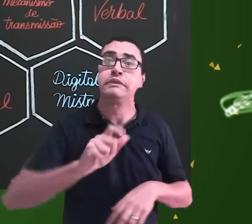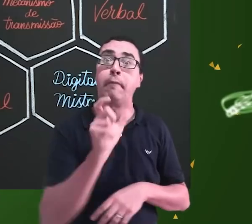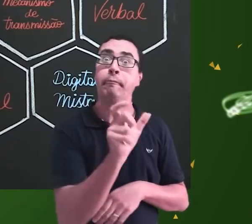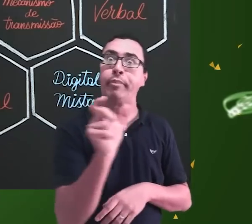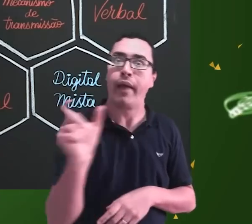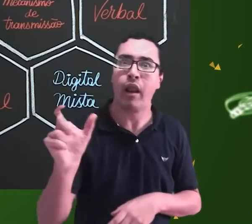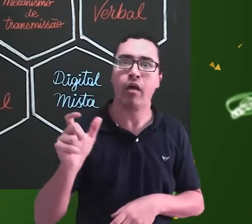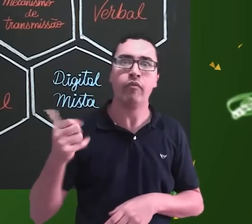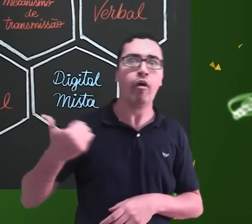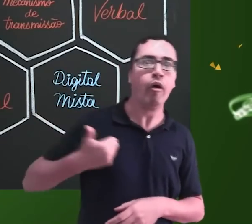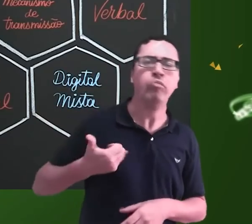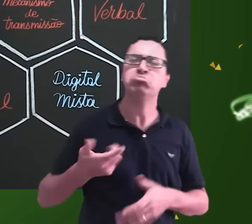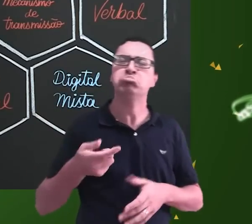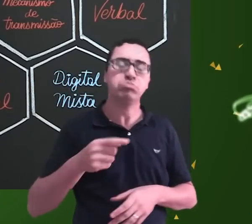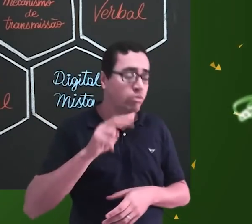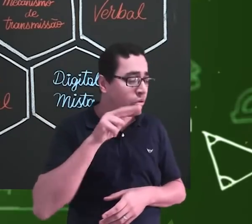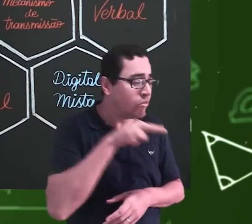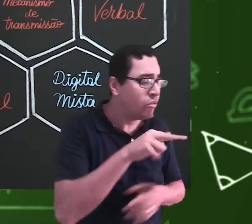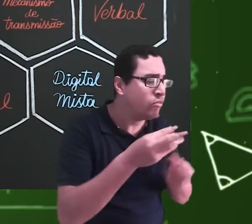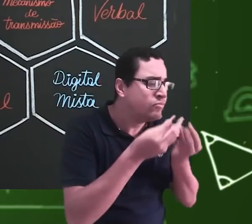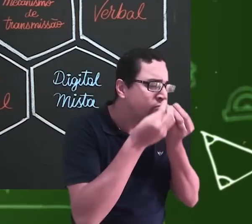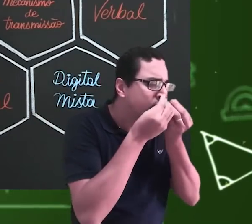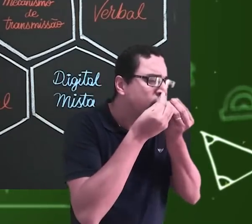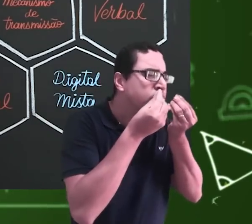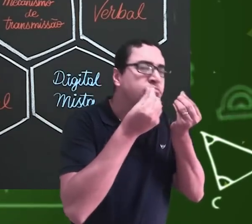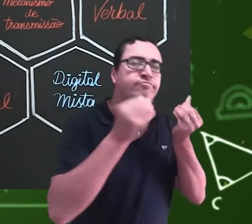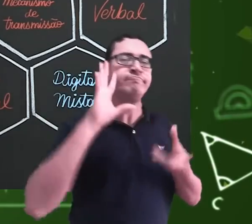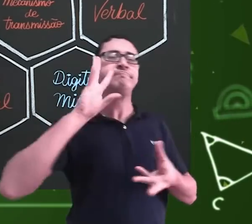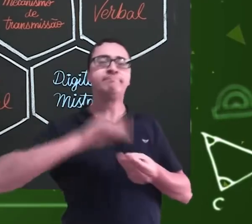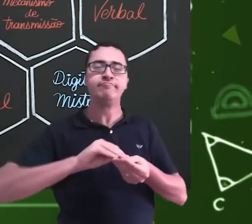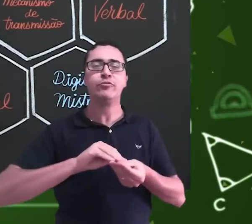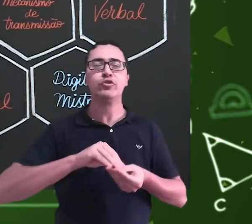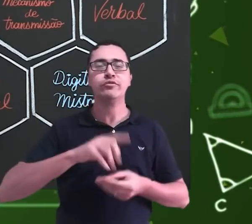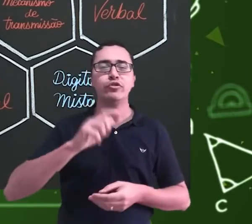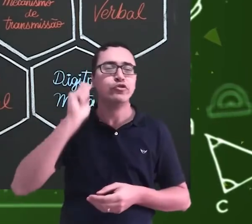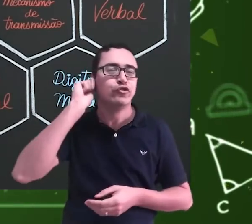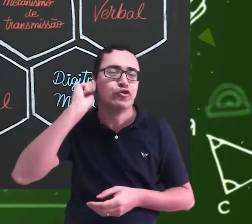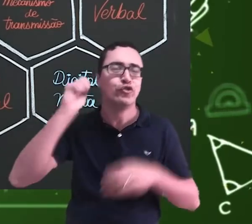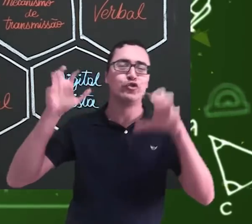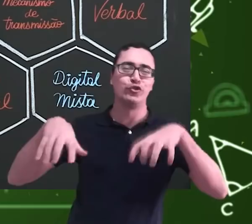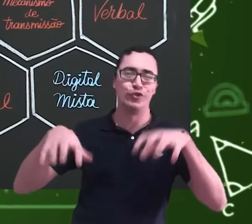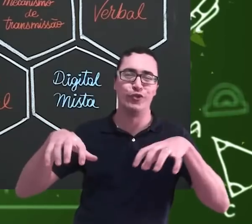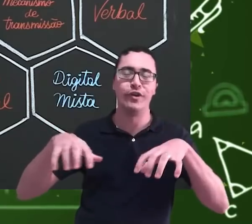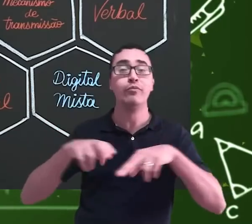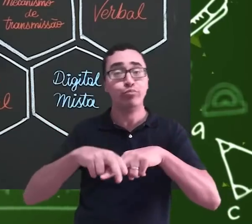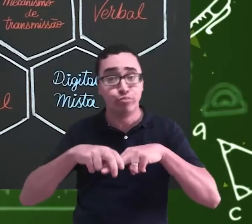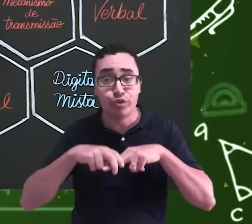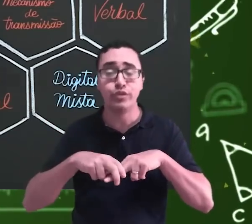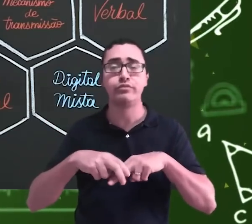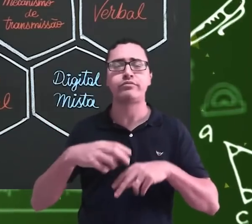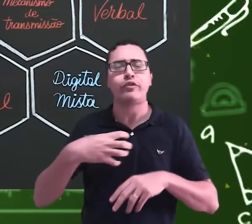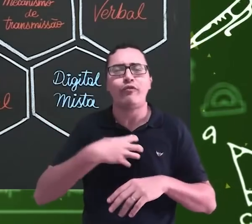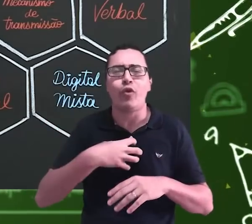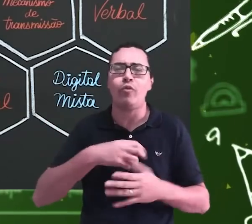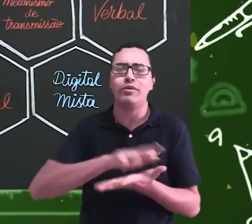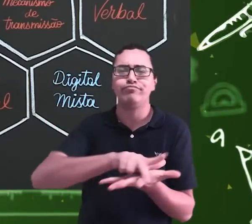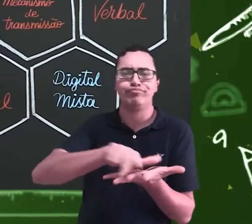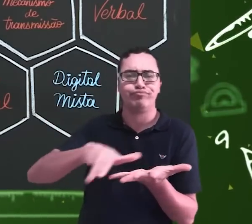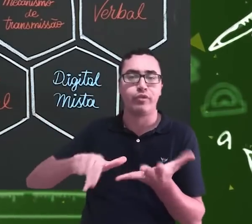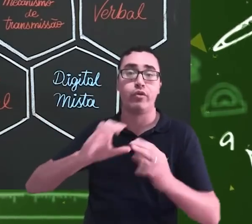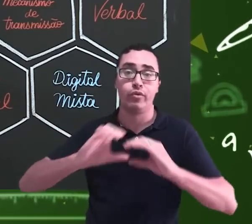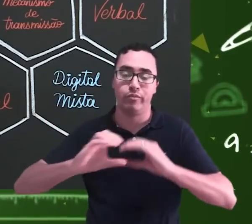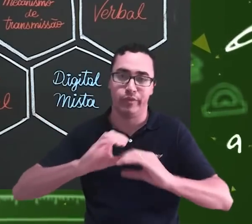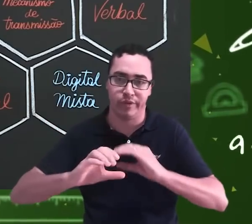A linguagem é feita de múltiplas possibilidades de comunicação. Por isso que a gente chama a linguagem de um mecanismo de transmissão.